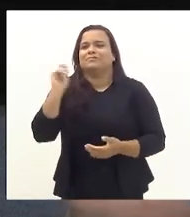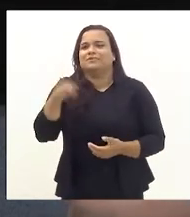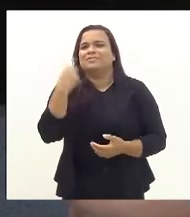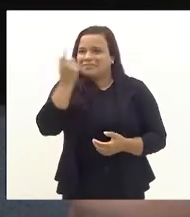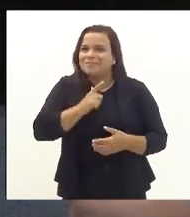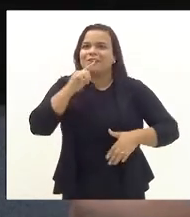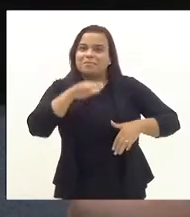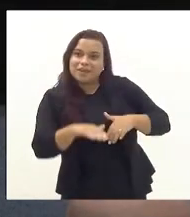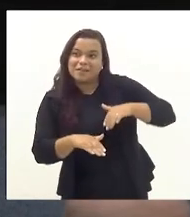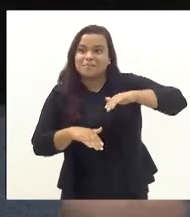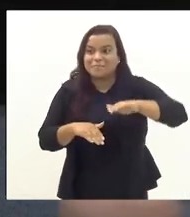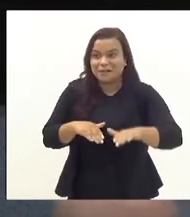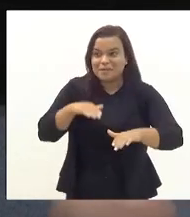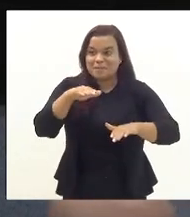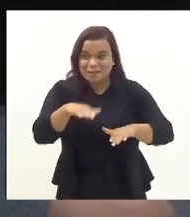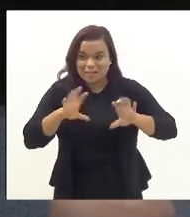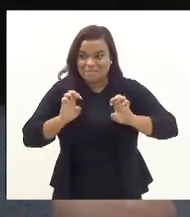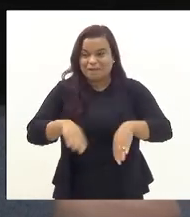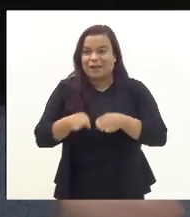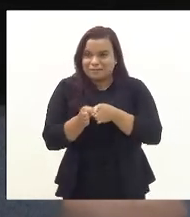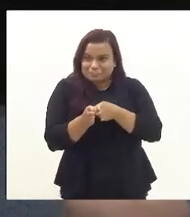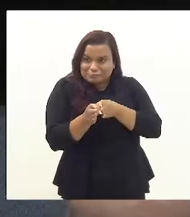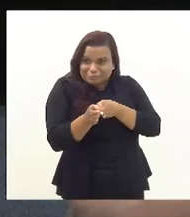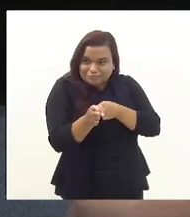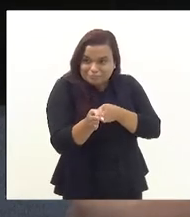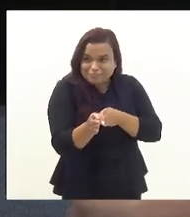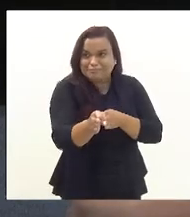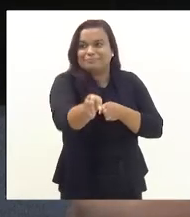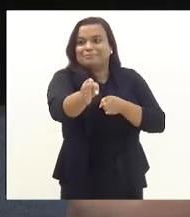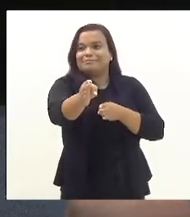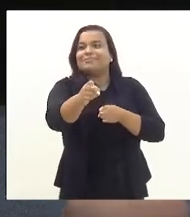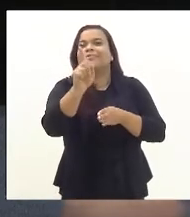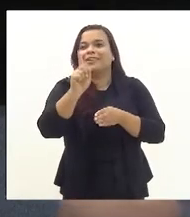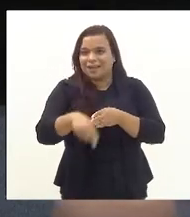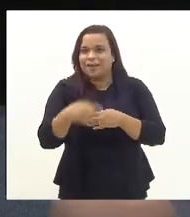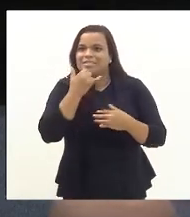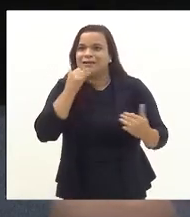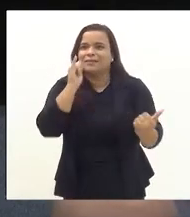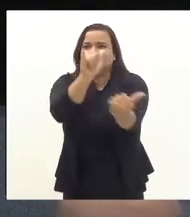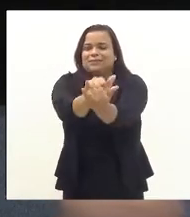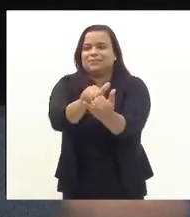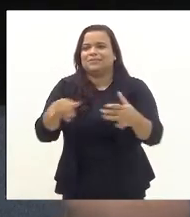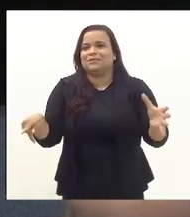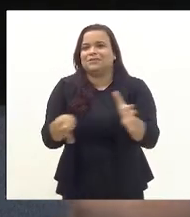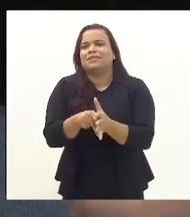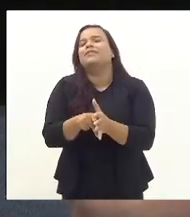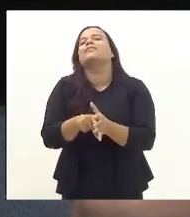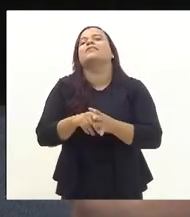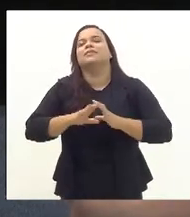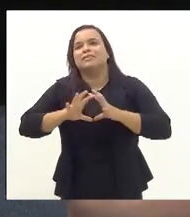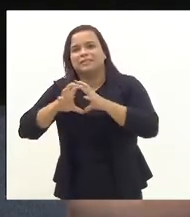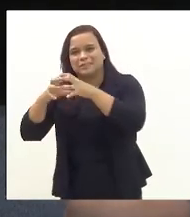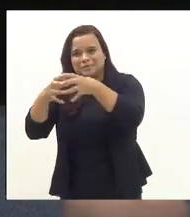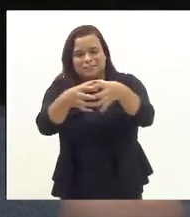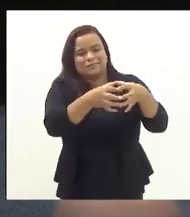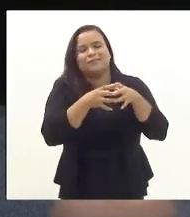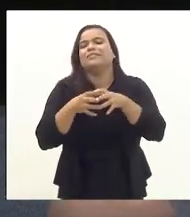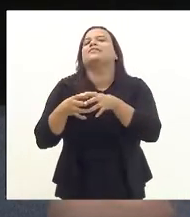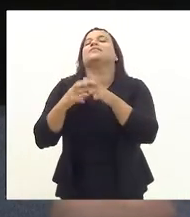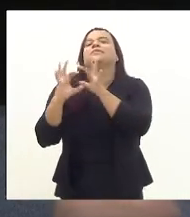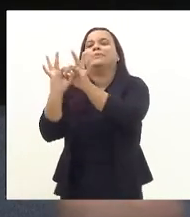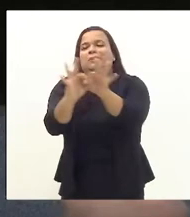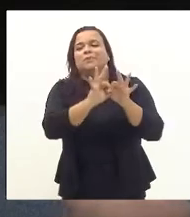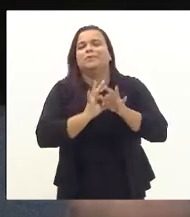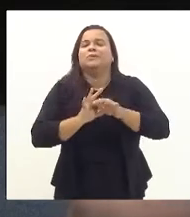caminhar só numa reta, que é a reta da anistia para as torcidas. A gente tem que demonstrar, a gente tem que